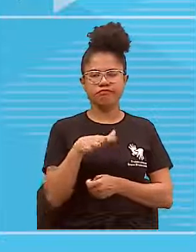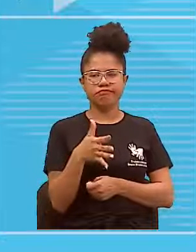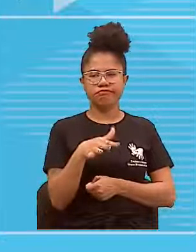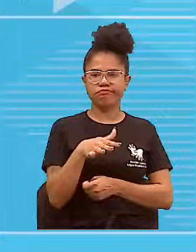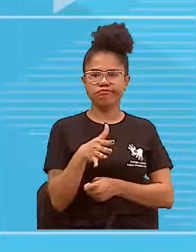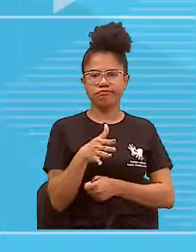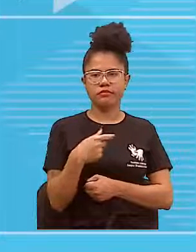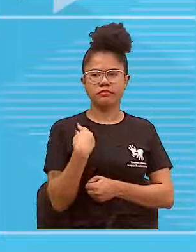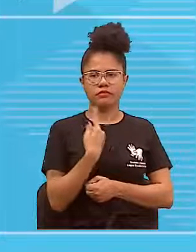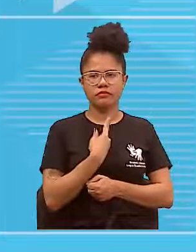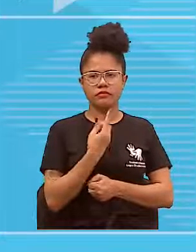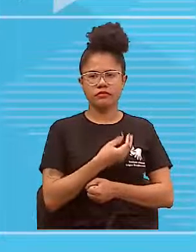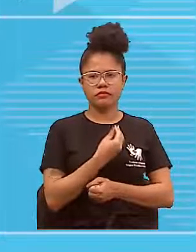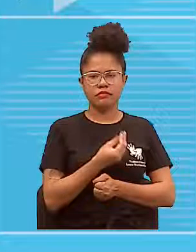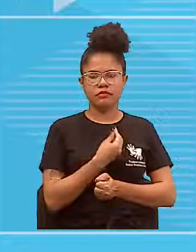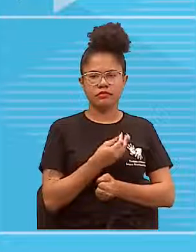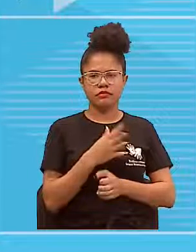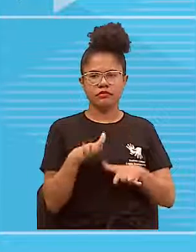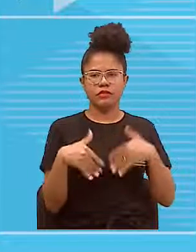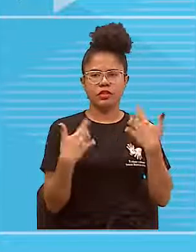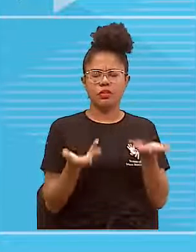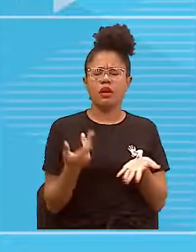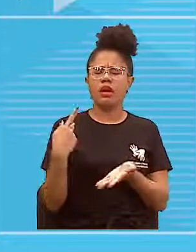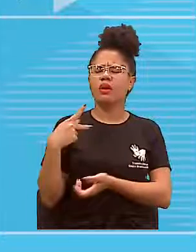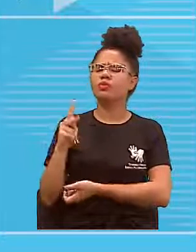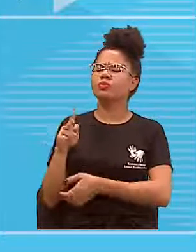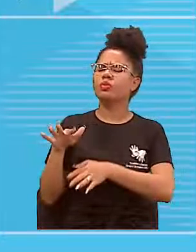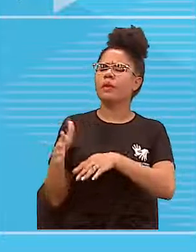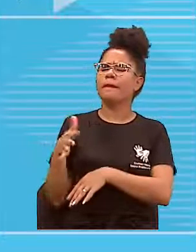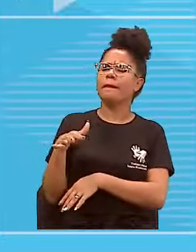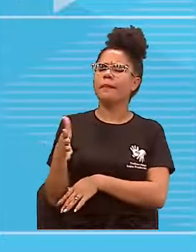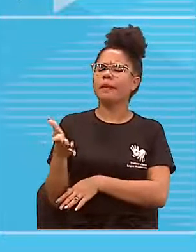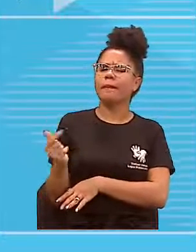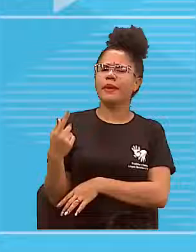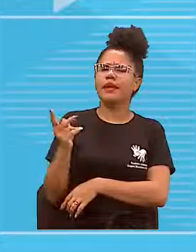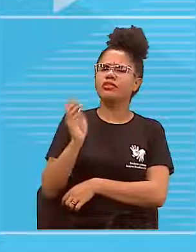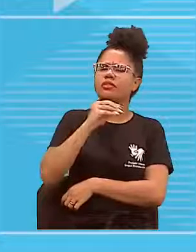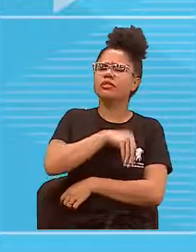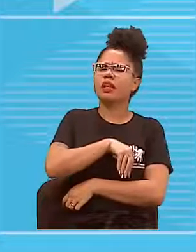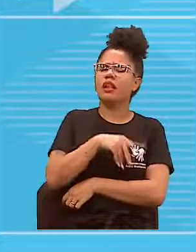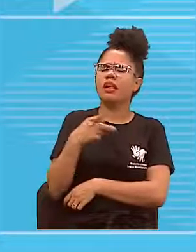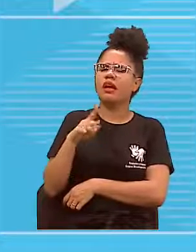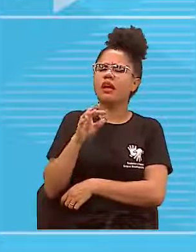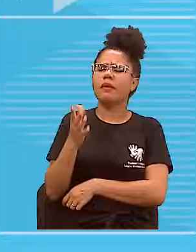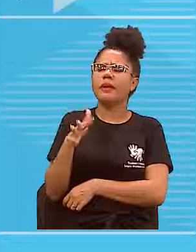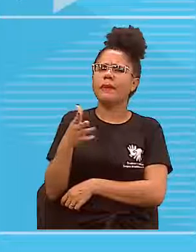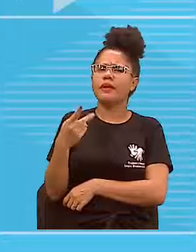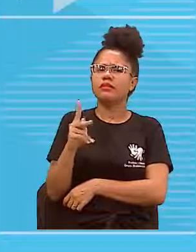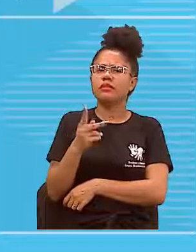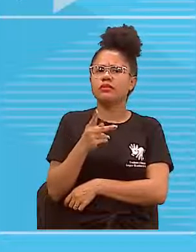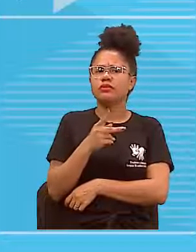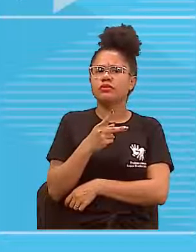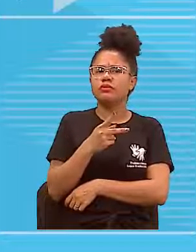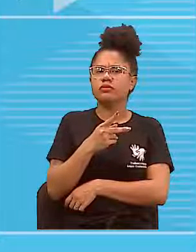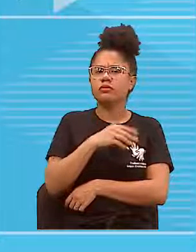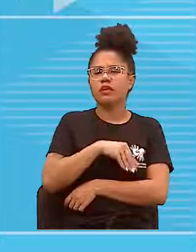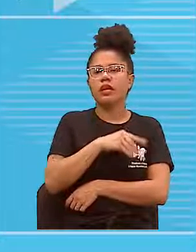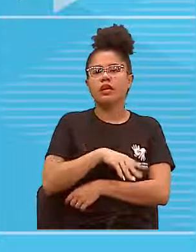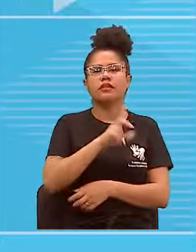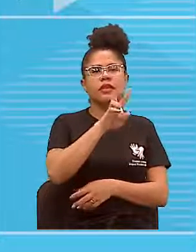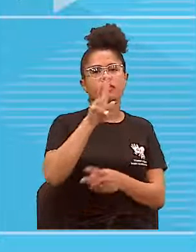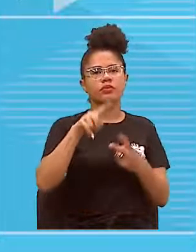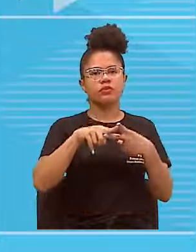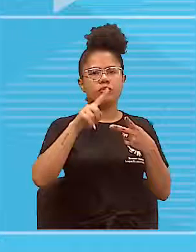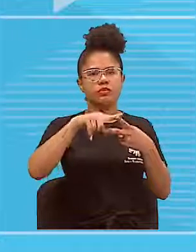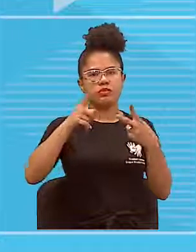dia a dia. Qual sua média salarial, professor Gilvan? Qual a sua